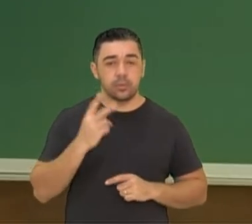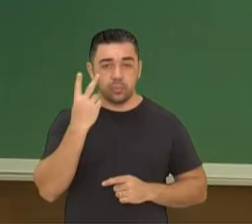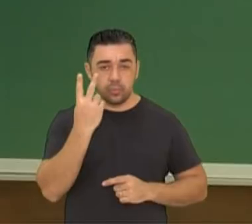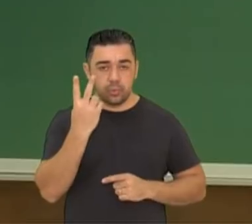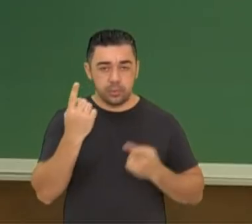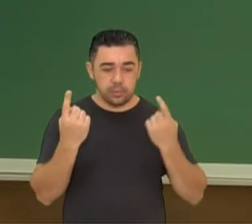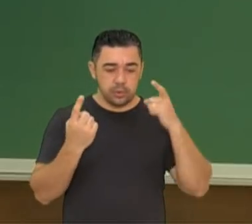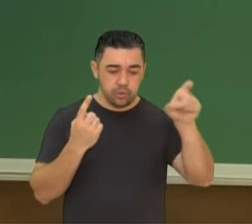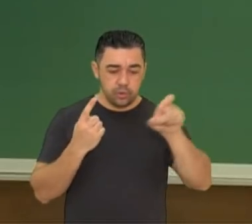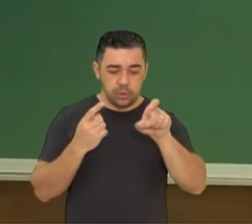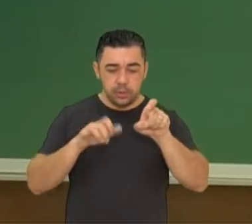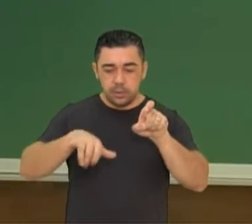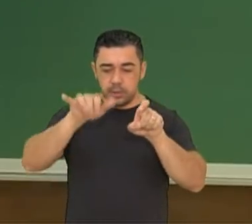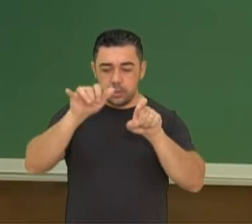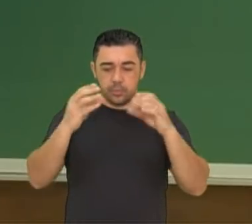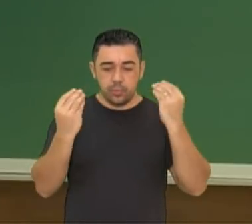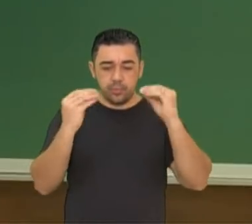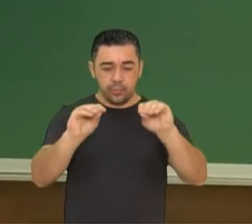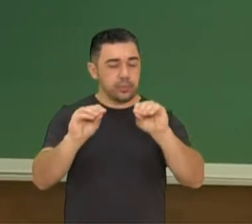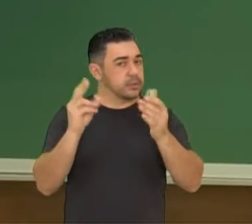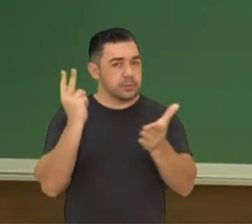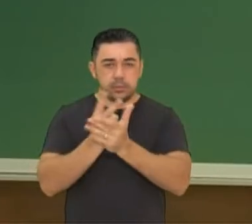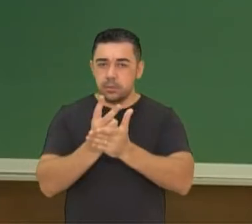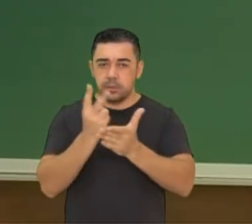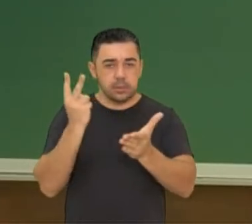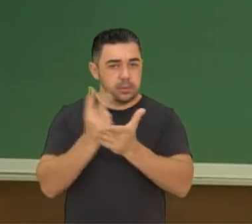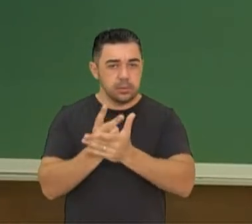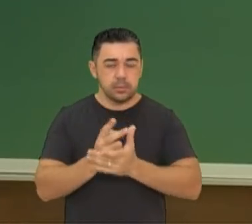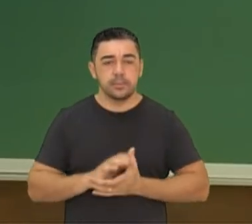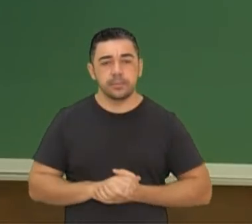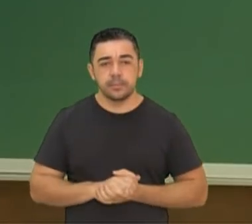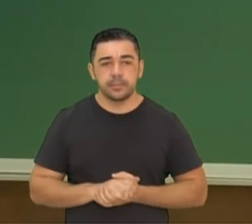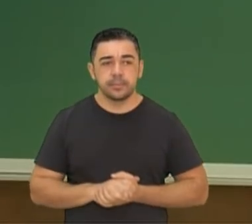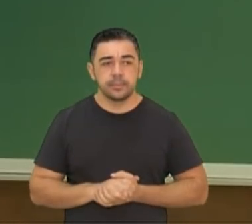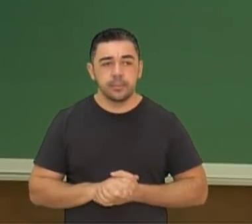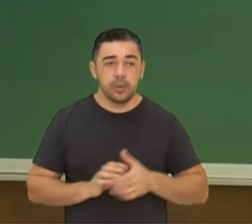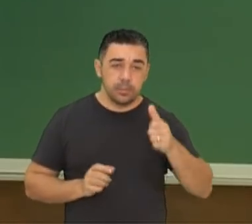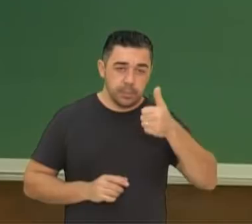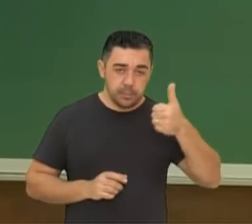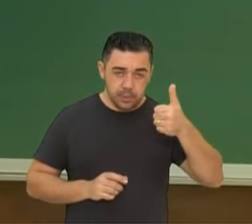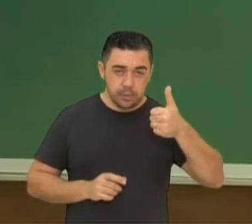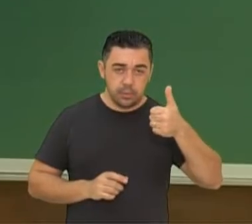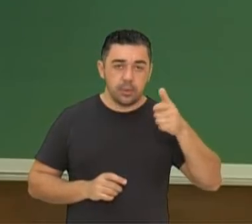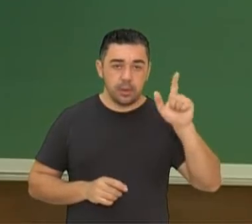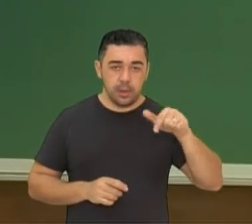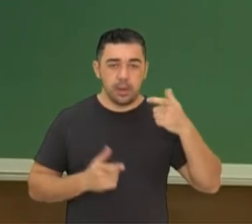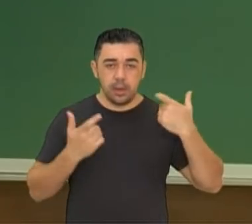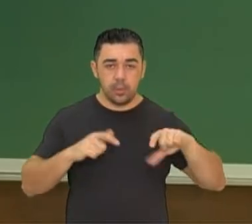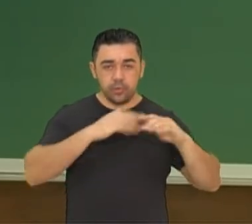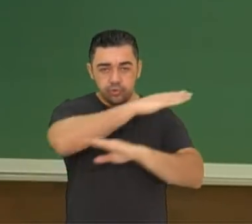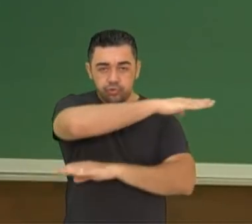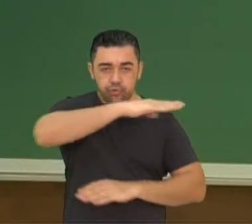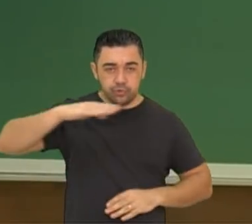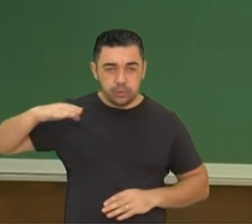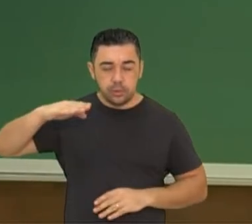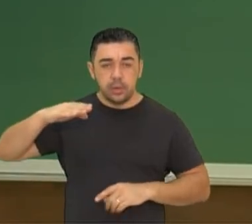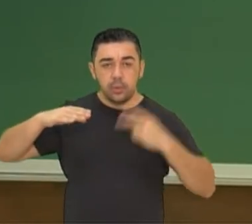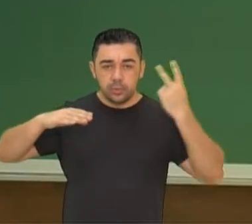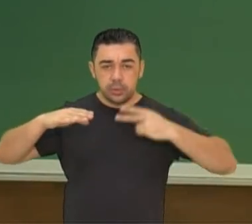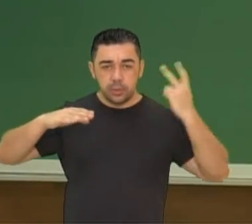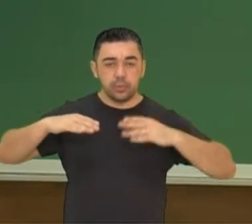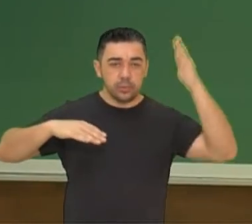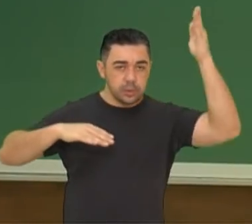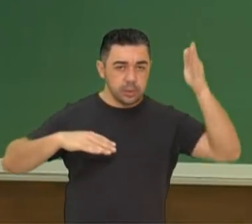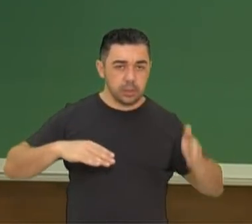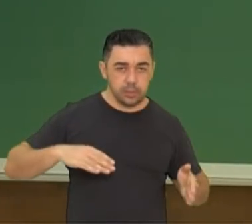ordenado, x e y. Sempre segue essa ordem, tá? Ou seja, o primeiro valor é a localização no eixo x e o segundo valor